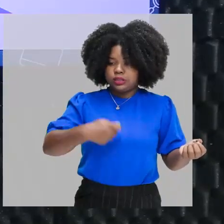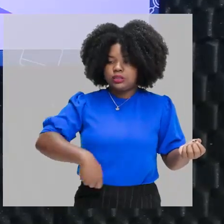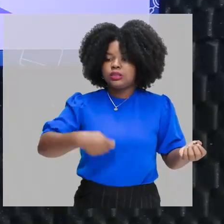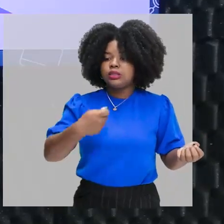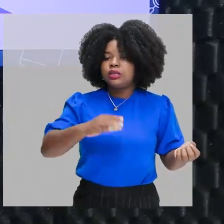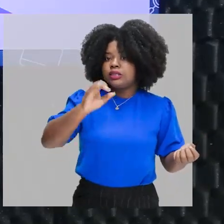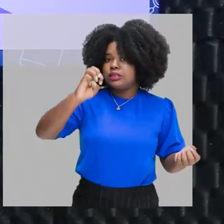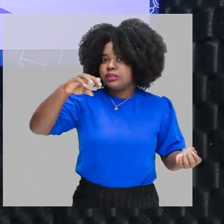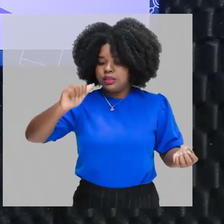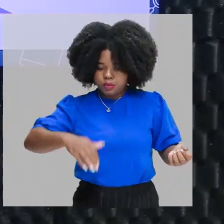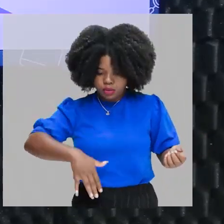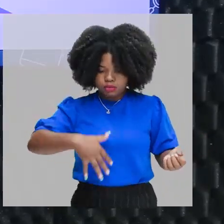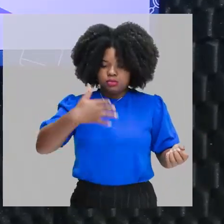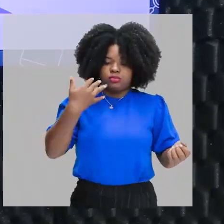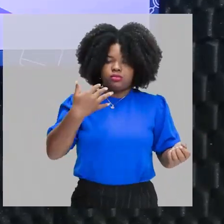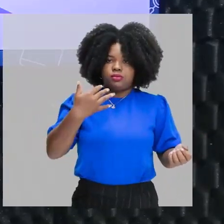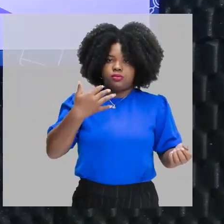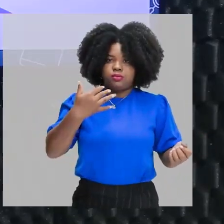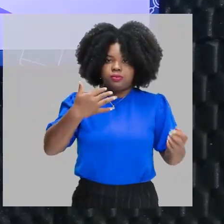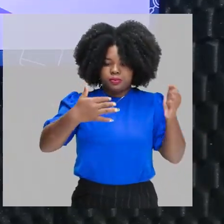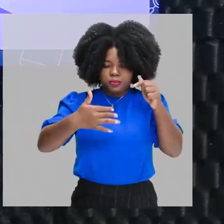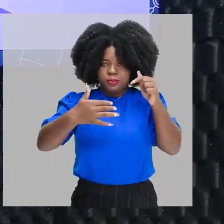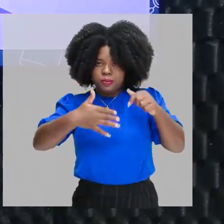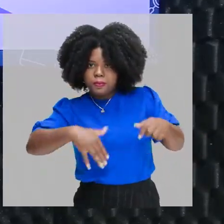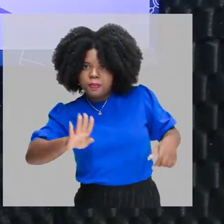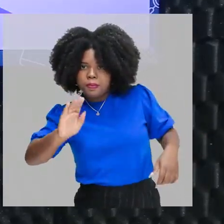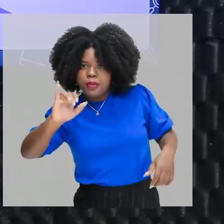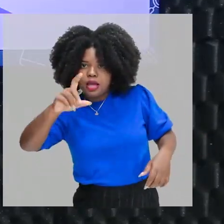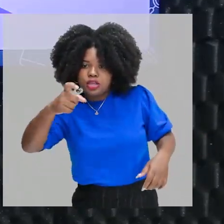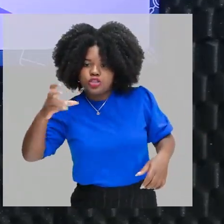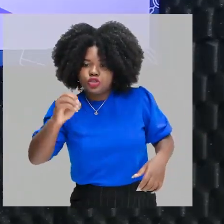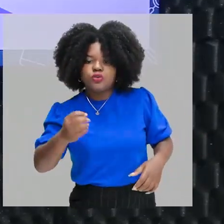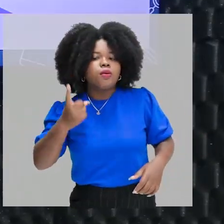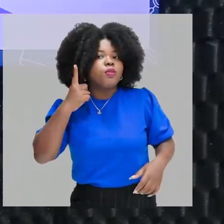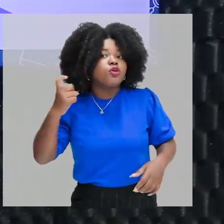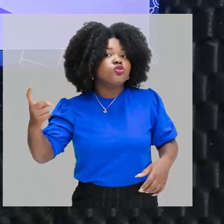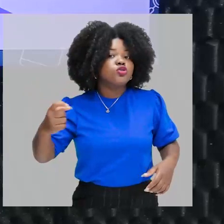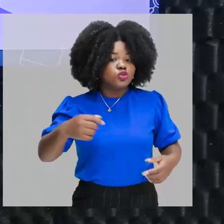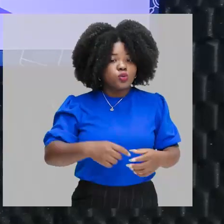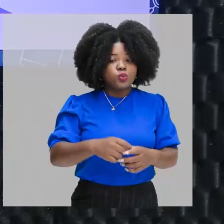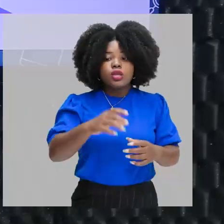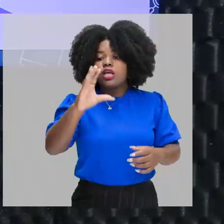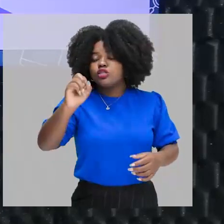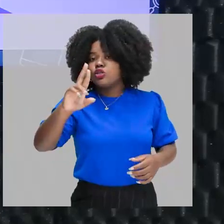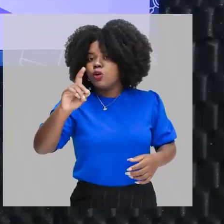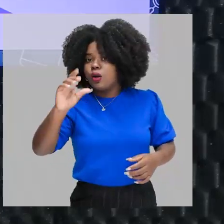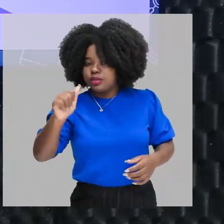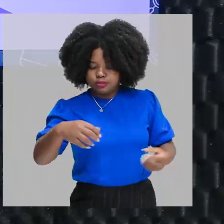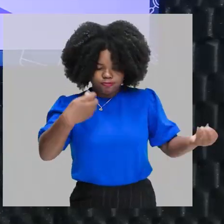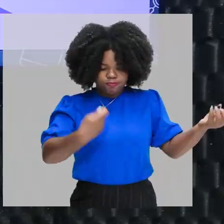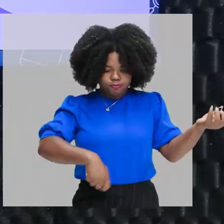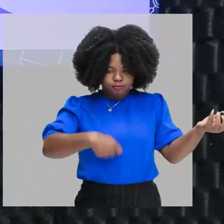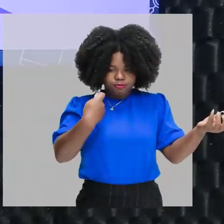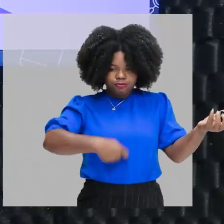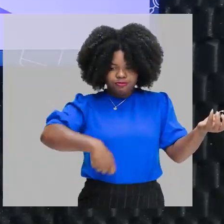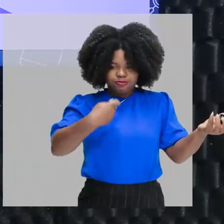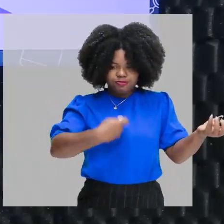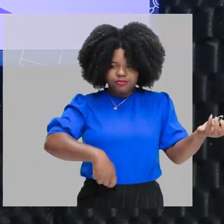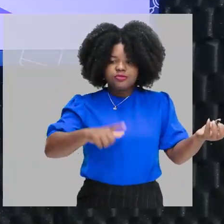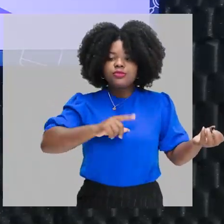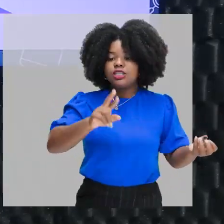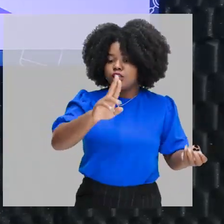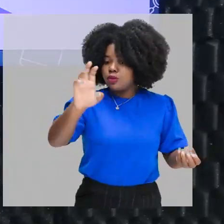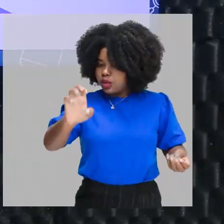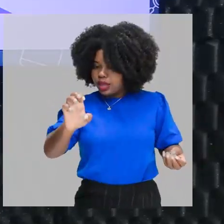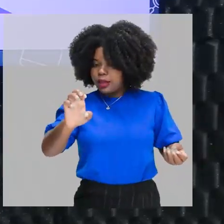Para emitir os sons das cordas. Então, eu tenho aqui Ré, que é esse movimento quando a mão vai para baixo, e